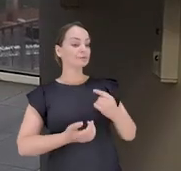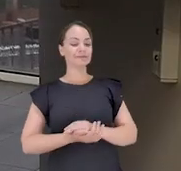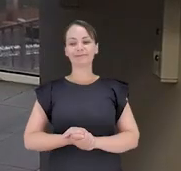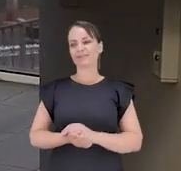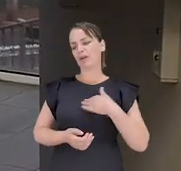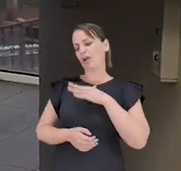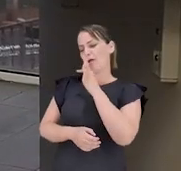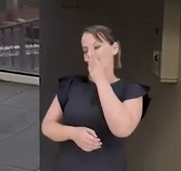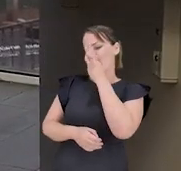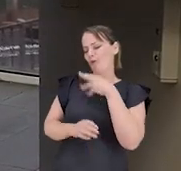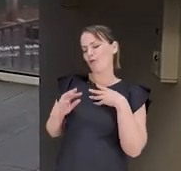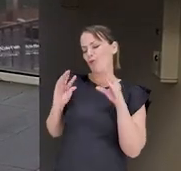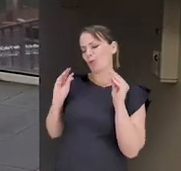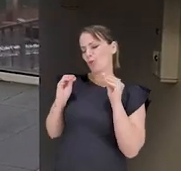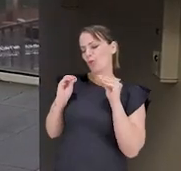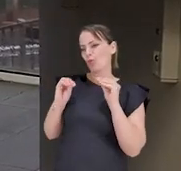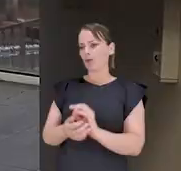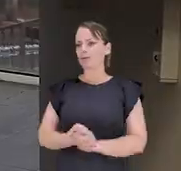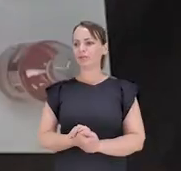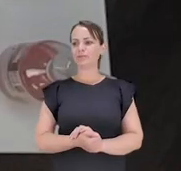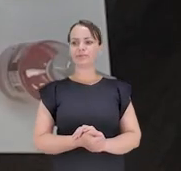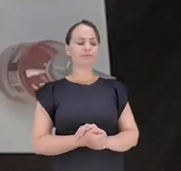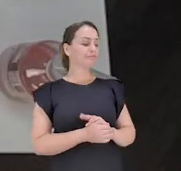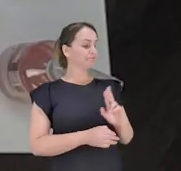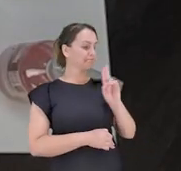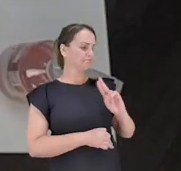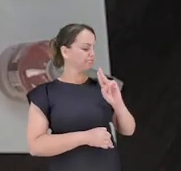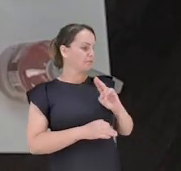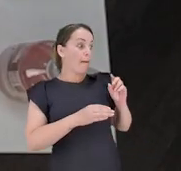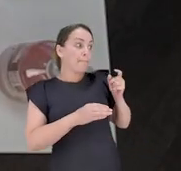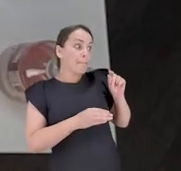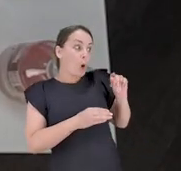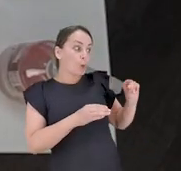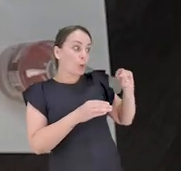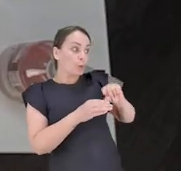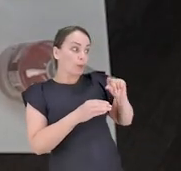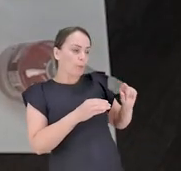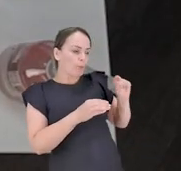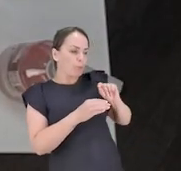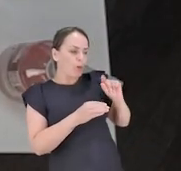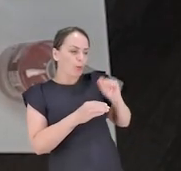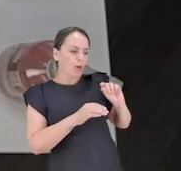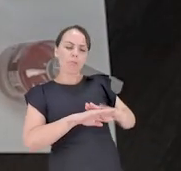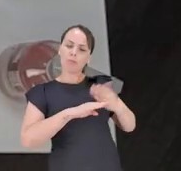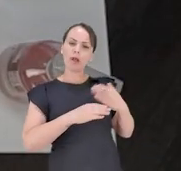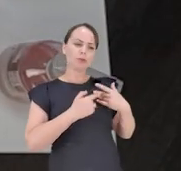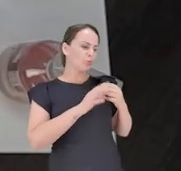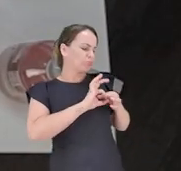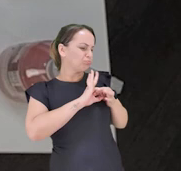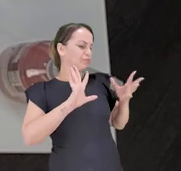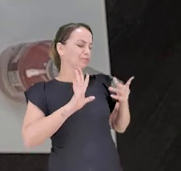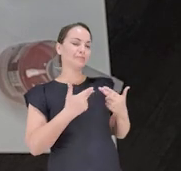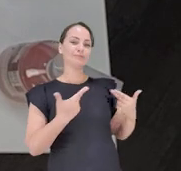muito fofo. Pode escolher quantos você quiser. Coloca aos poucos, mas coloca o quanto você quiser. Pode colocar mais. Mais?